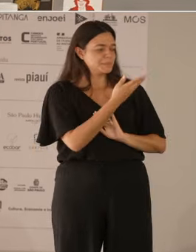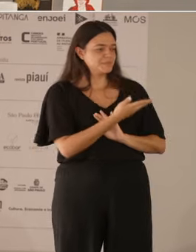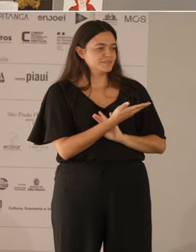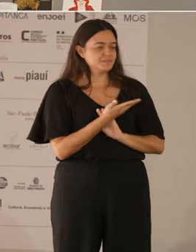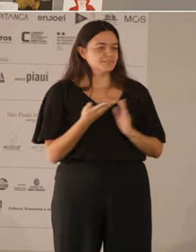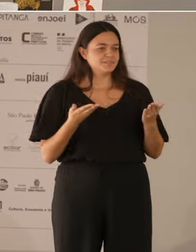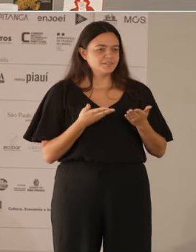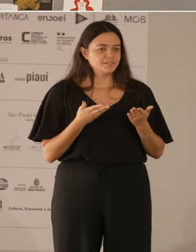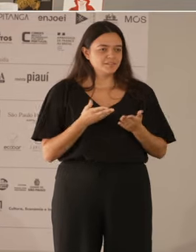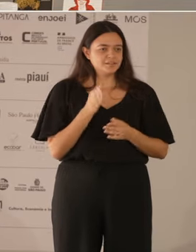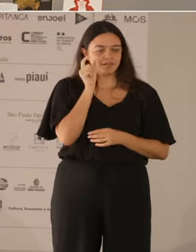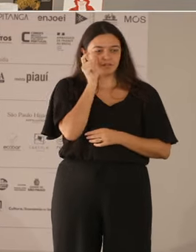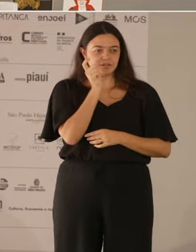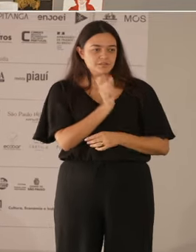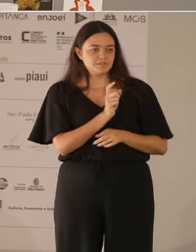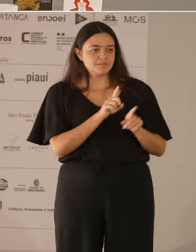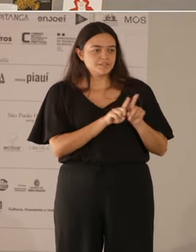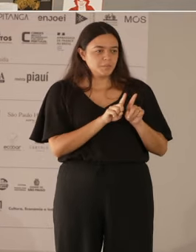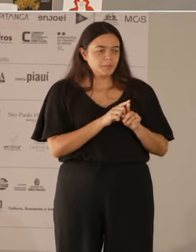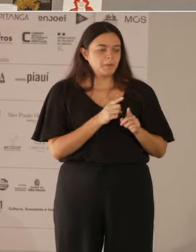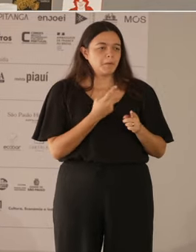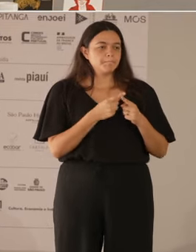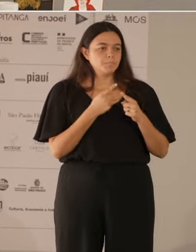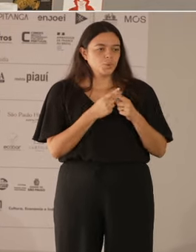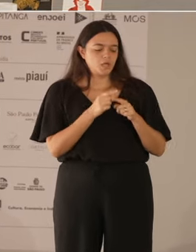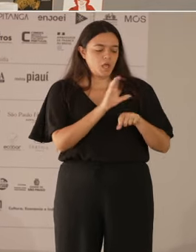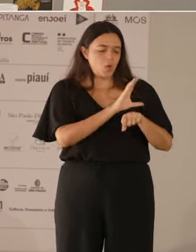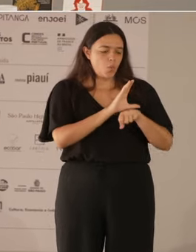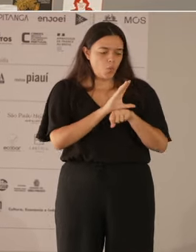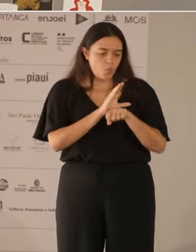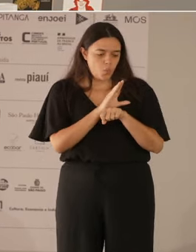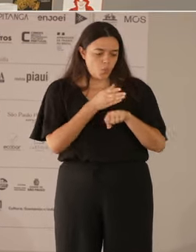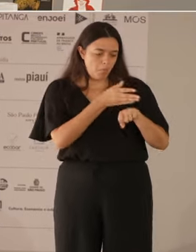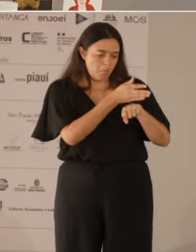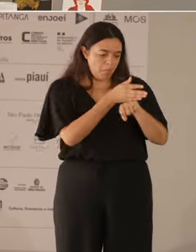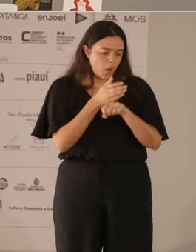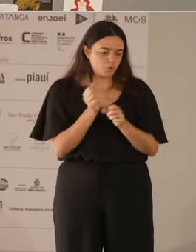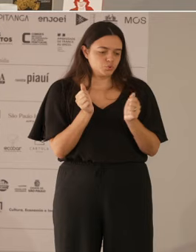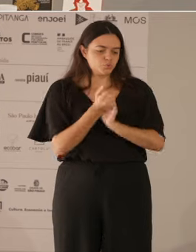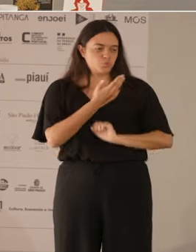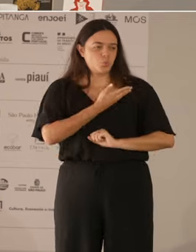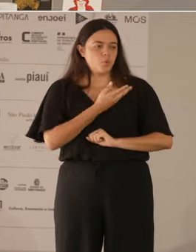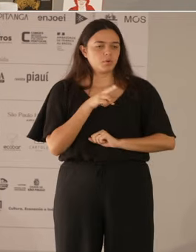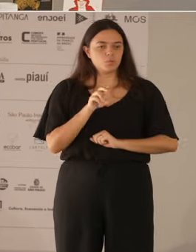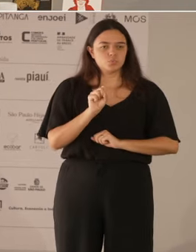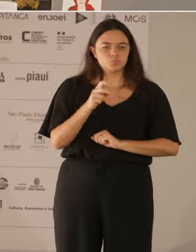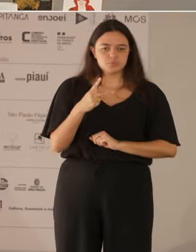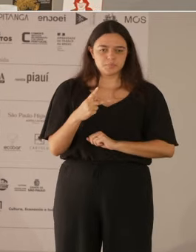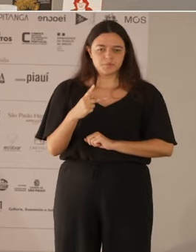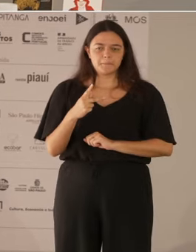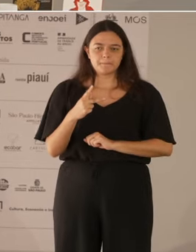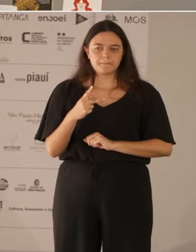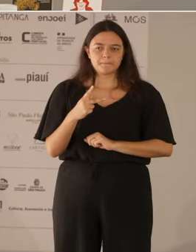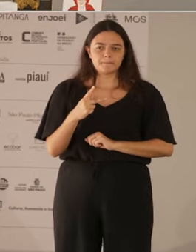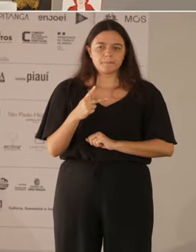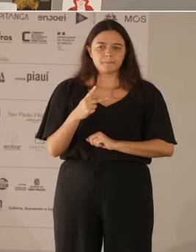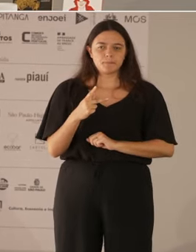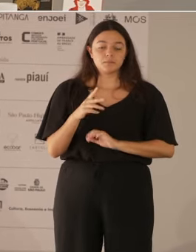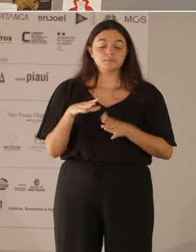porque eu participei de um curso durante a pandemia com colegas aqui da USP sobre o antropoceno. E colegas,